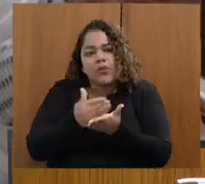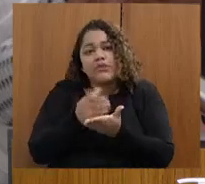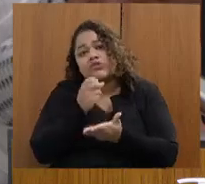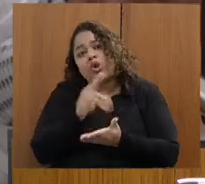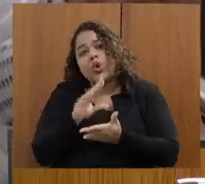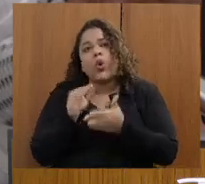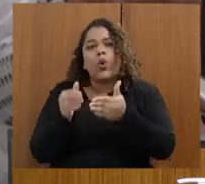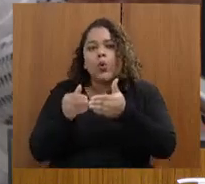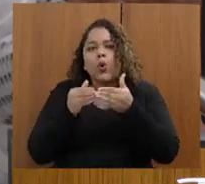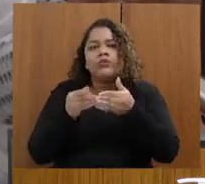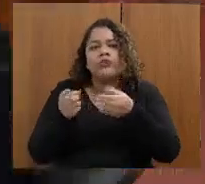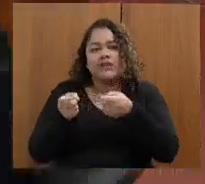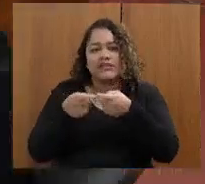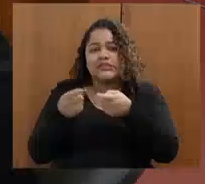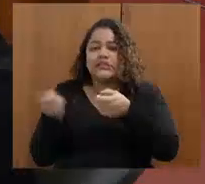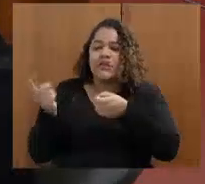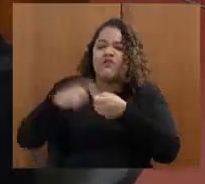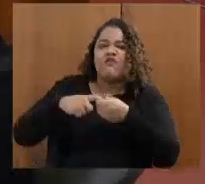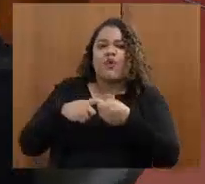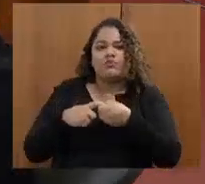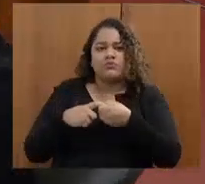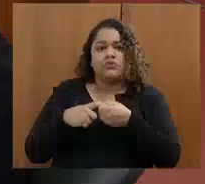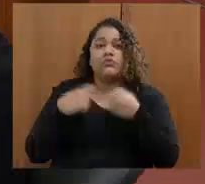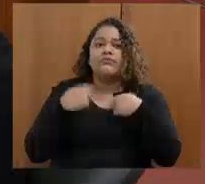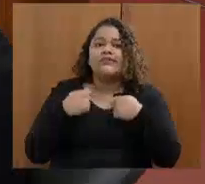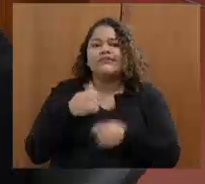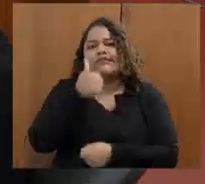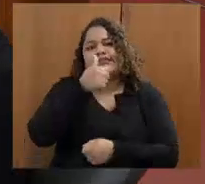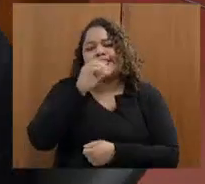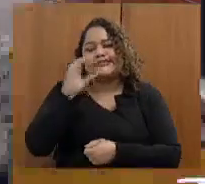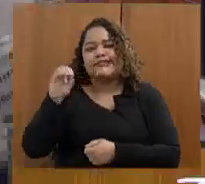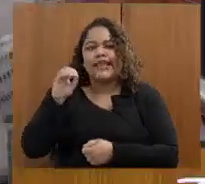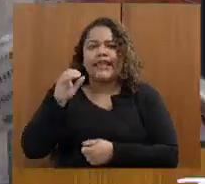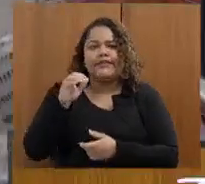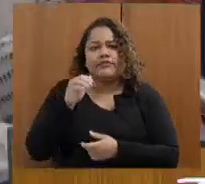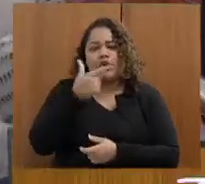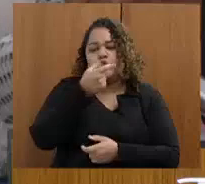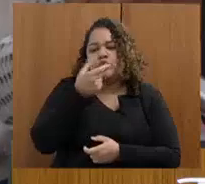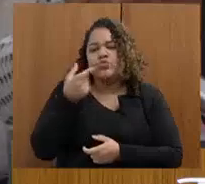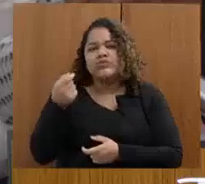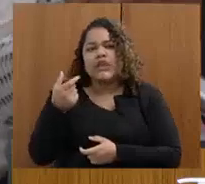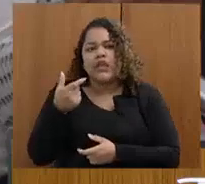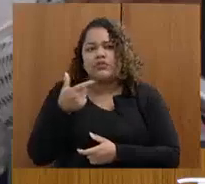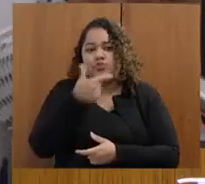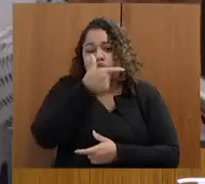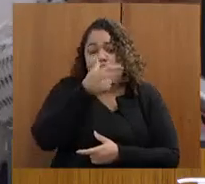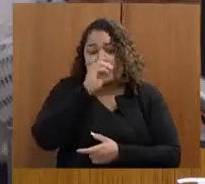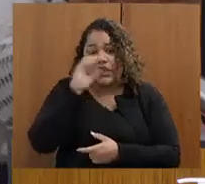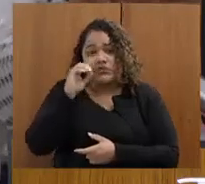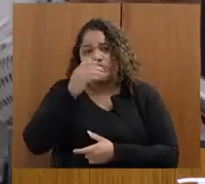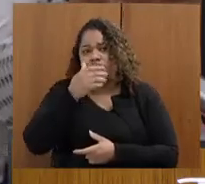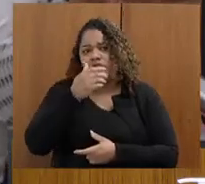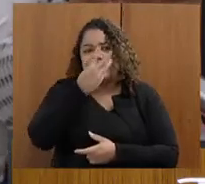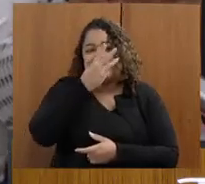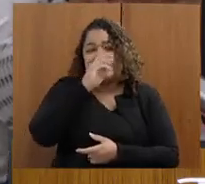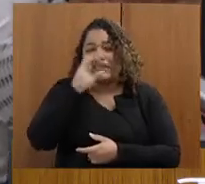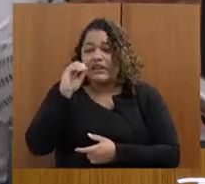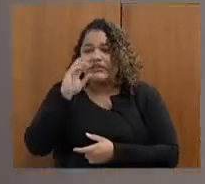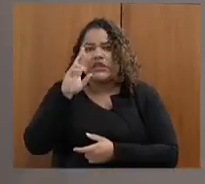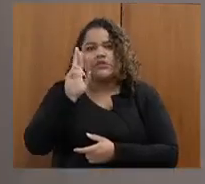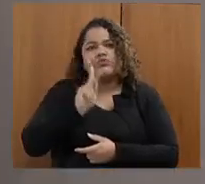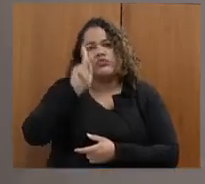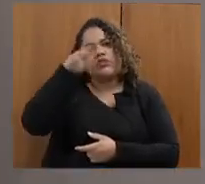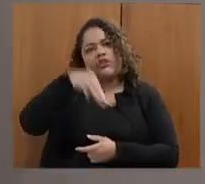muitos profissionais tem que andar sem 200 300 km para poder tá passando por uma perícia médica então nós precisamos